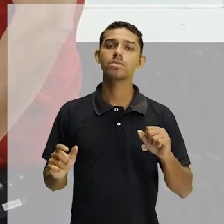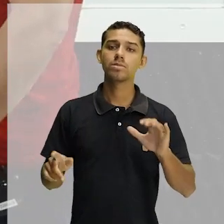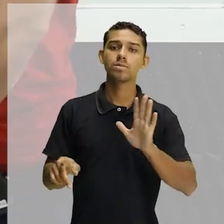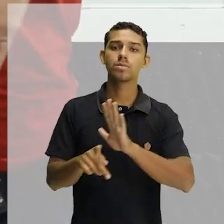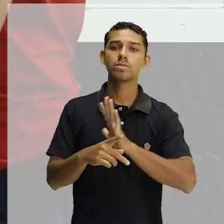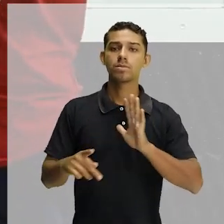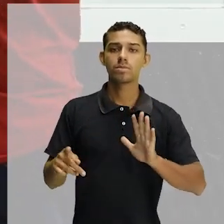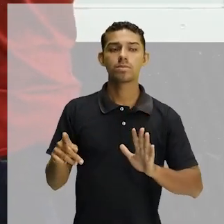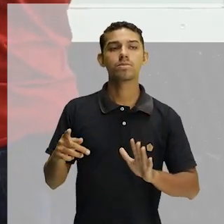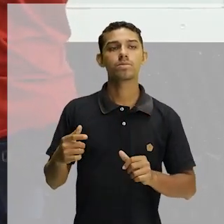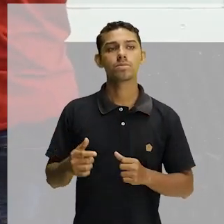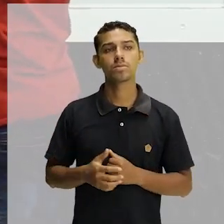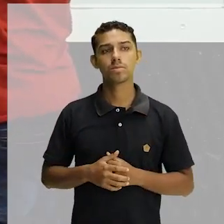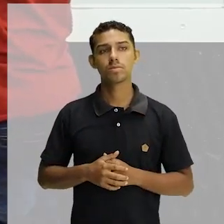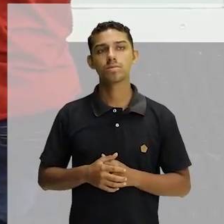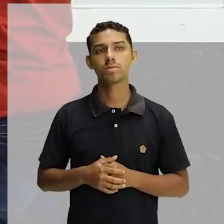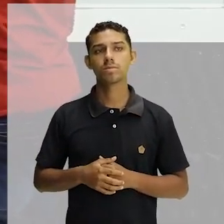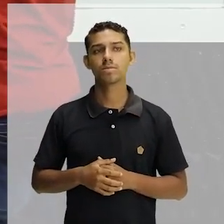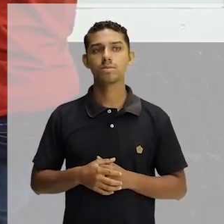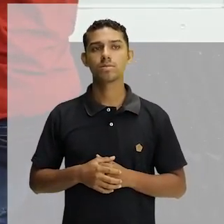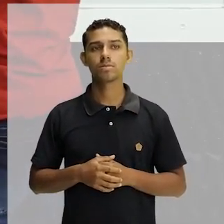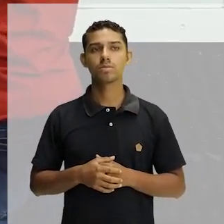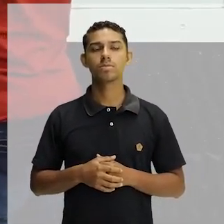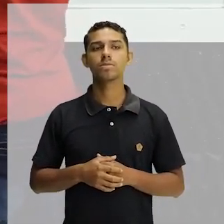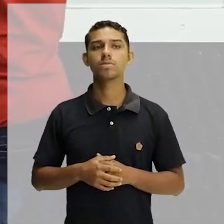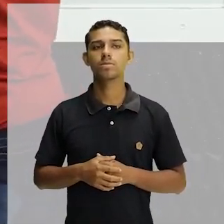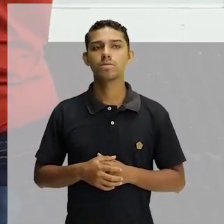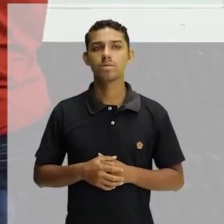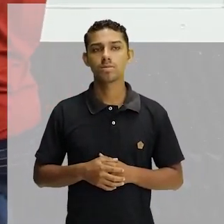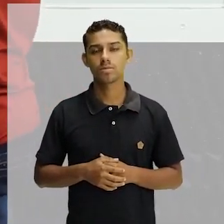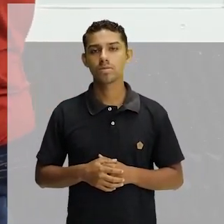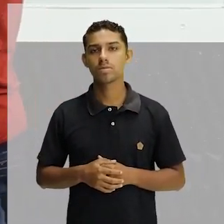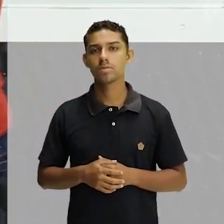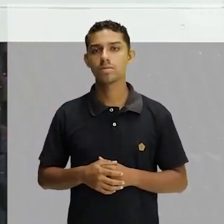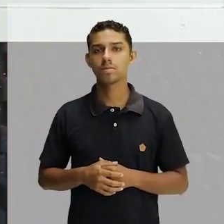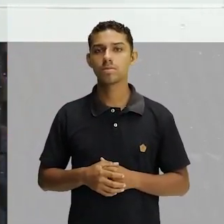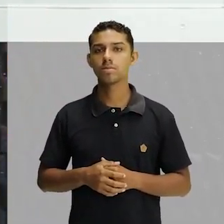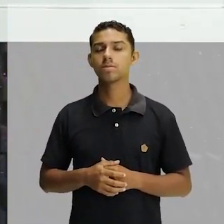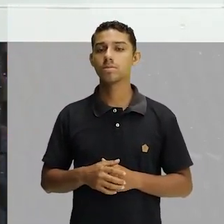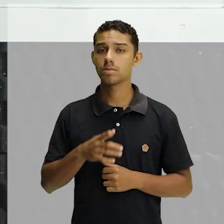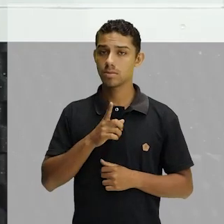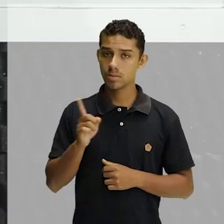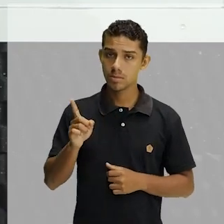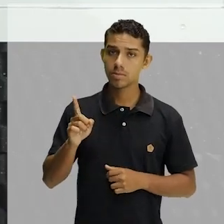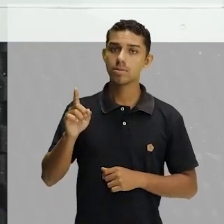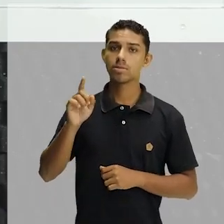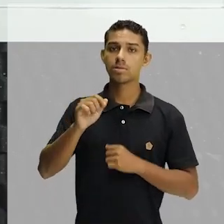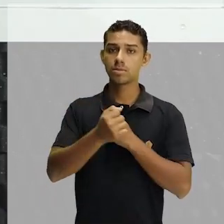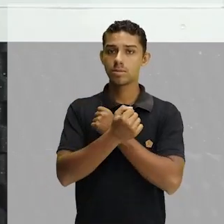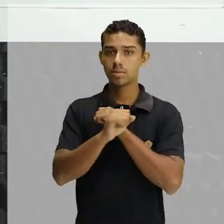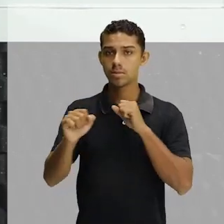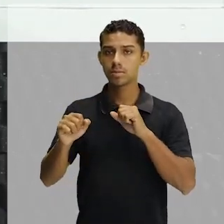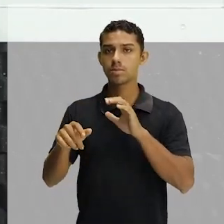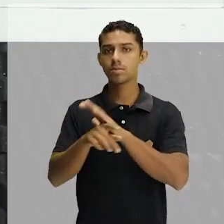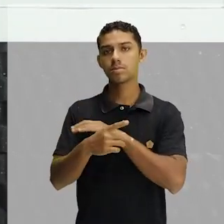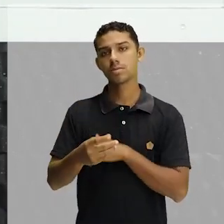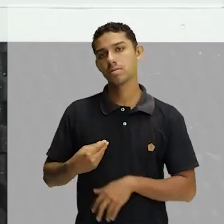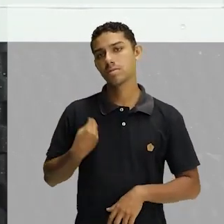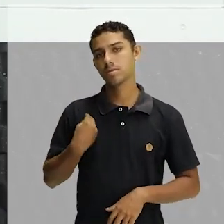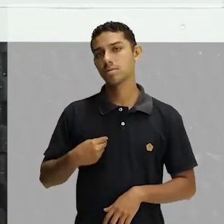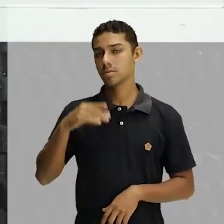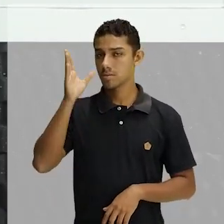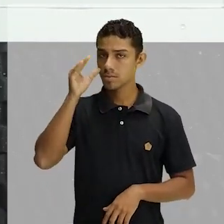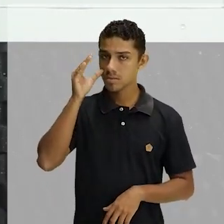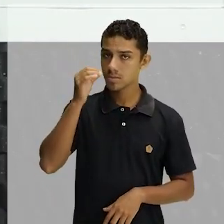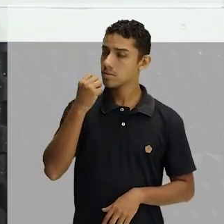natureza, correto? Esse estado de natureza, tá, acometido da liberdade, é uma instância boa, uma instância